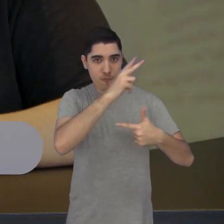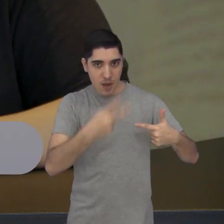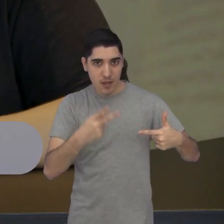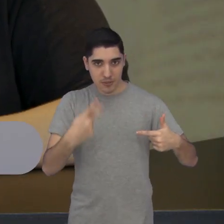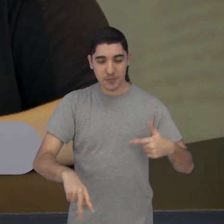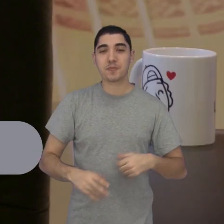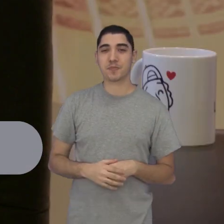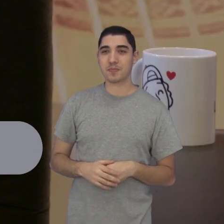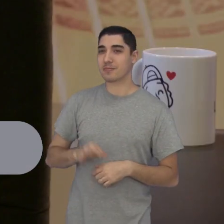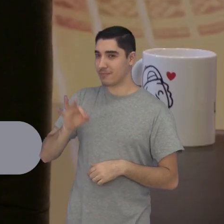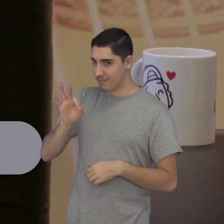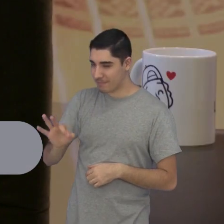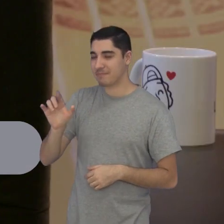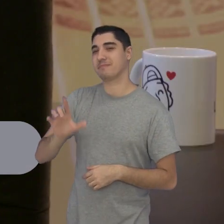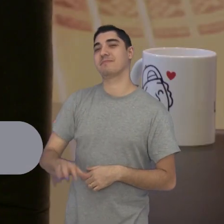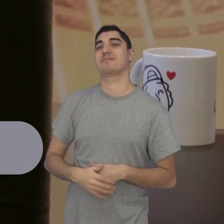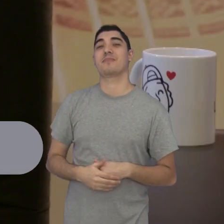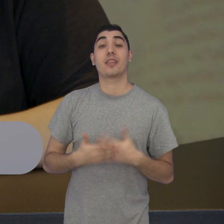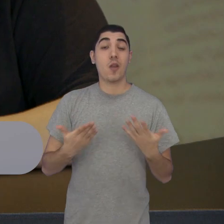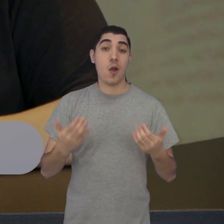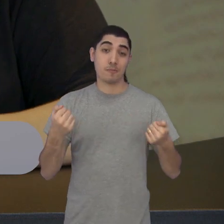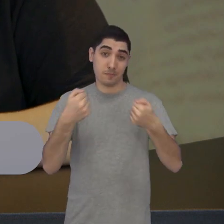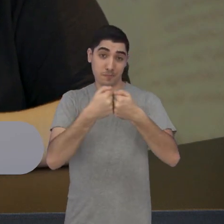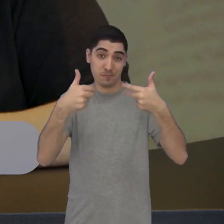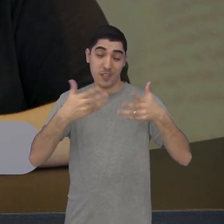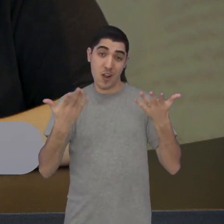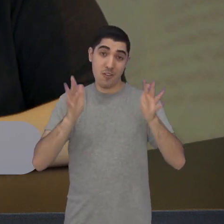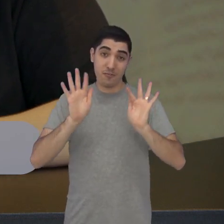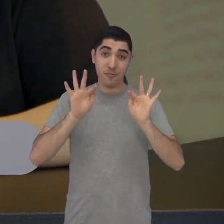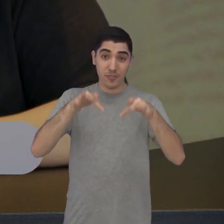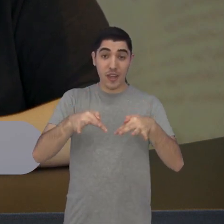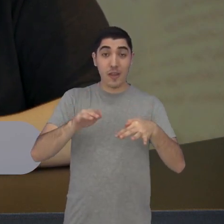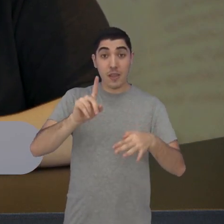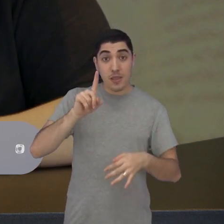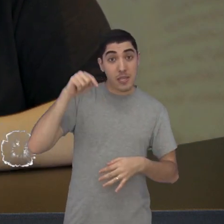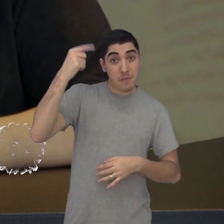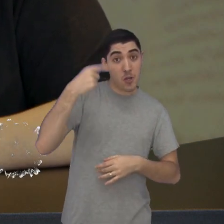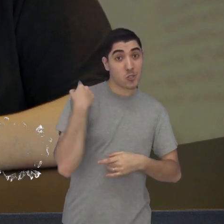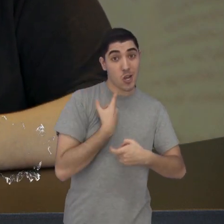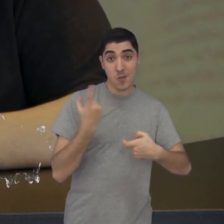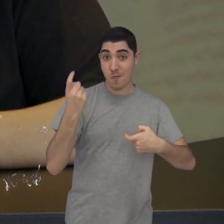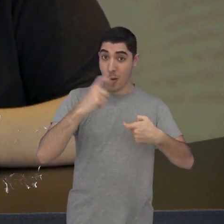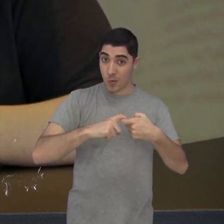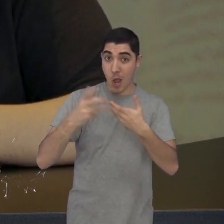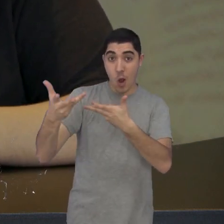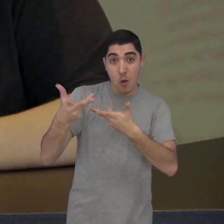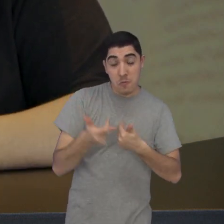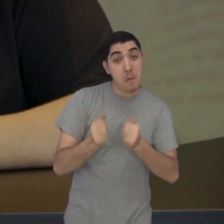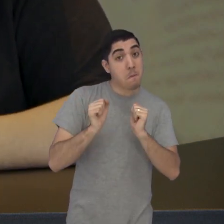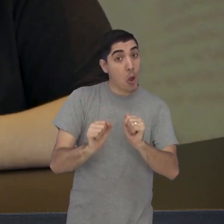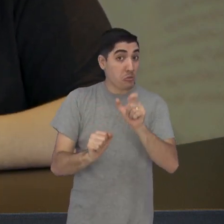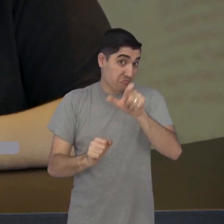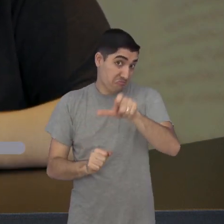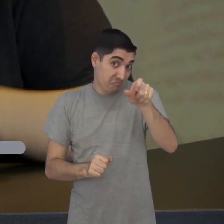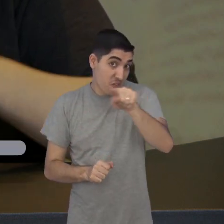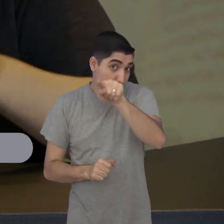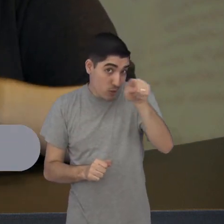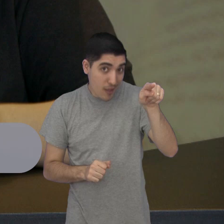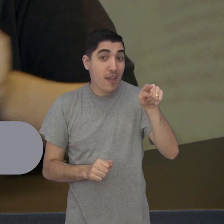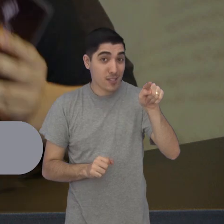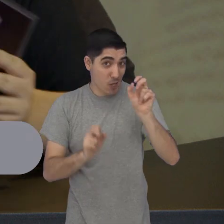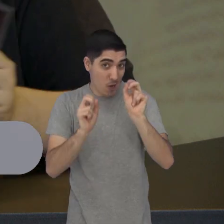nosso Vale do Paraíba, correto? Sem dúvida. Gente, o Tá Ligado tá ficando por aqui e já já a gente volta com mais um convidado legal